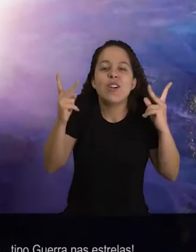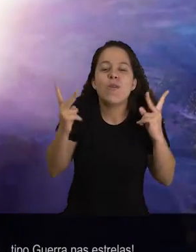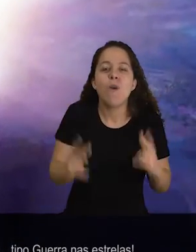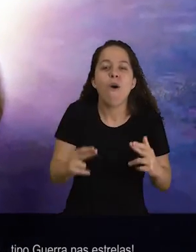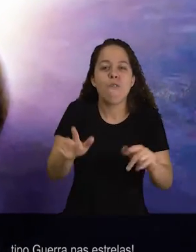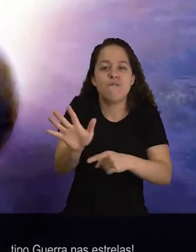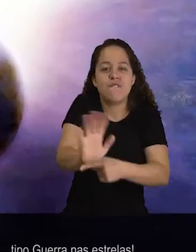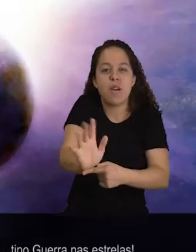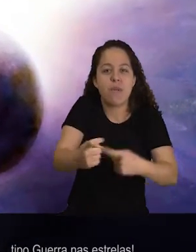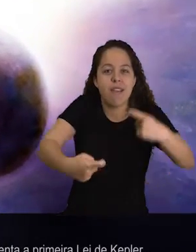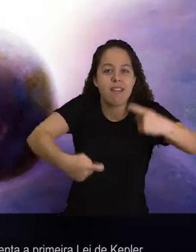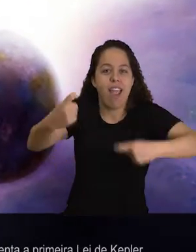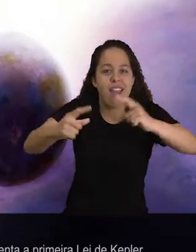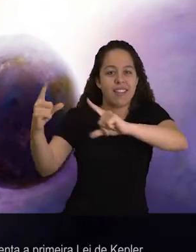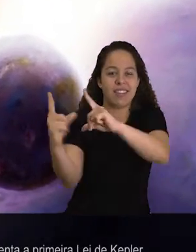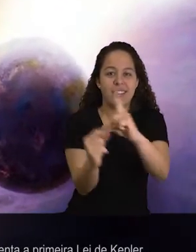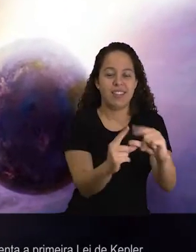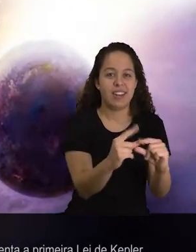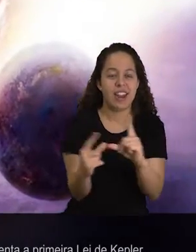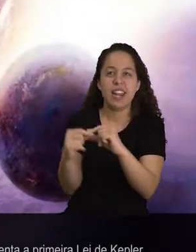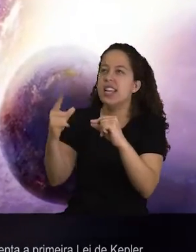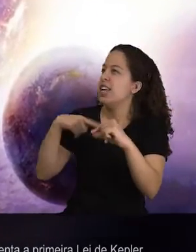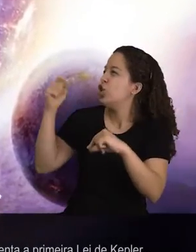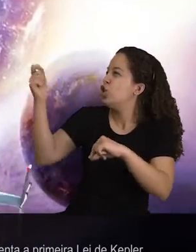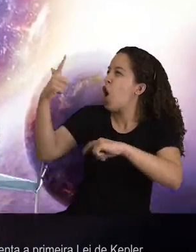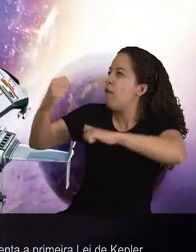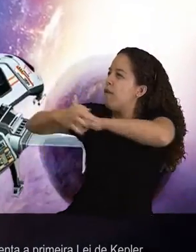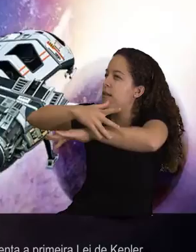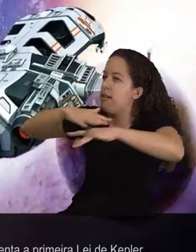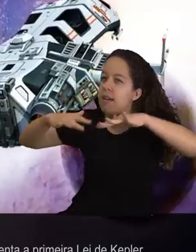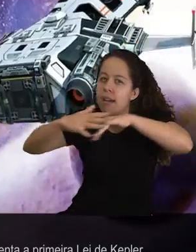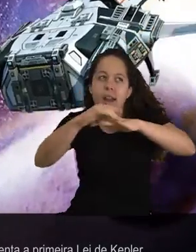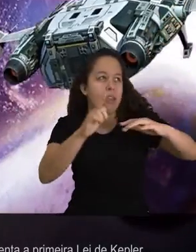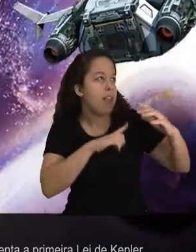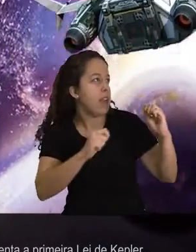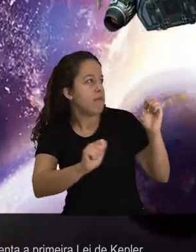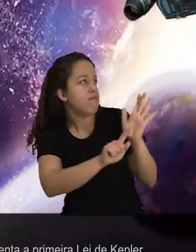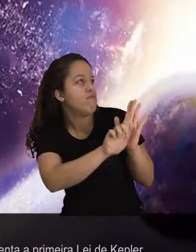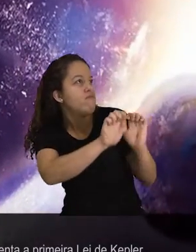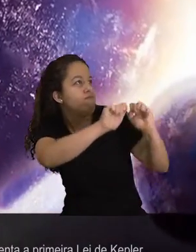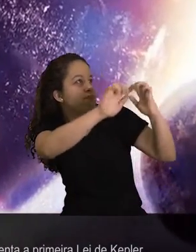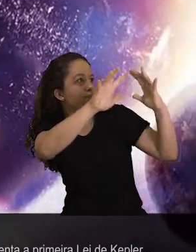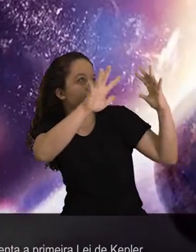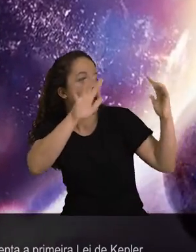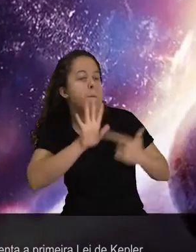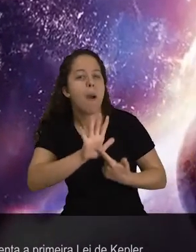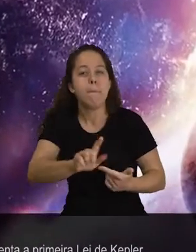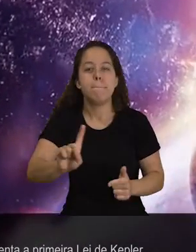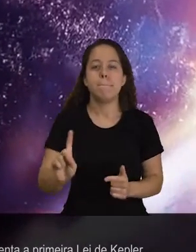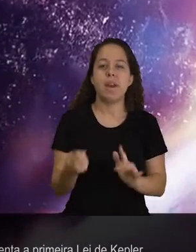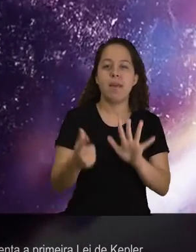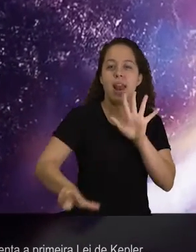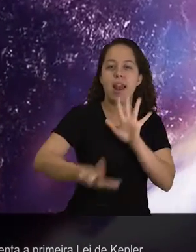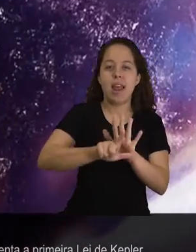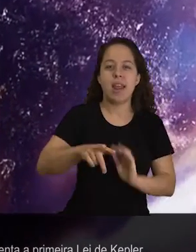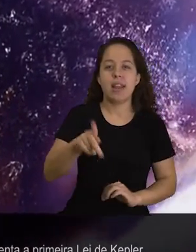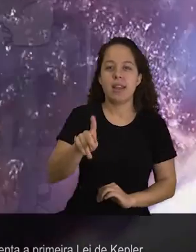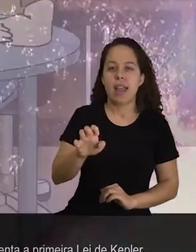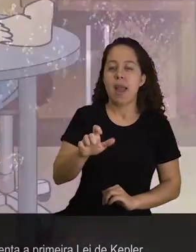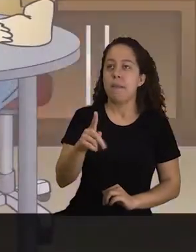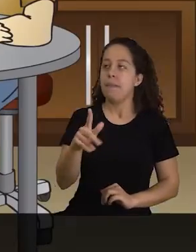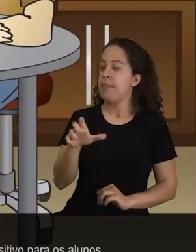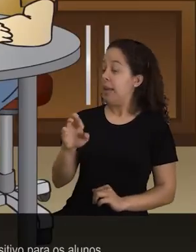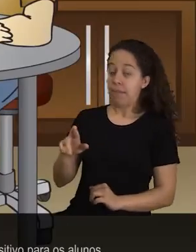Tipo Guerra nas Estrelas. E aí aparece o Sol e as galáxias. E então entra o narrador em off e apresenta a primeira lei de